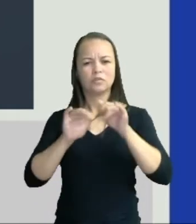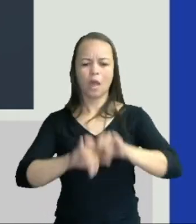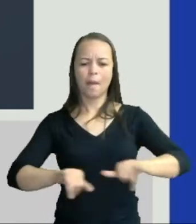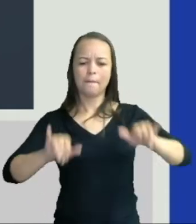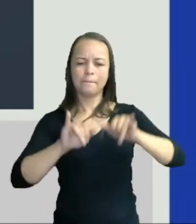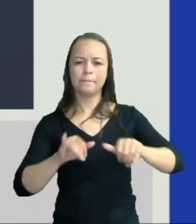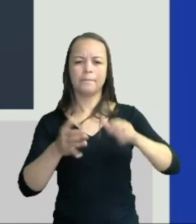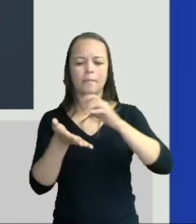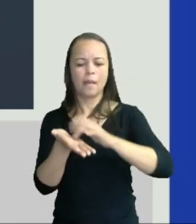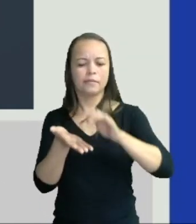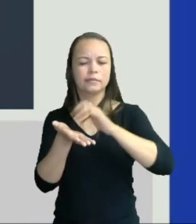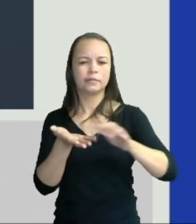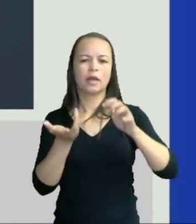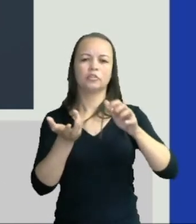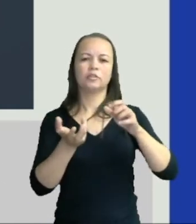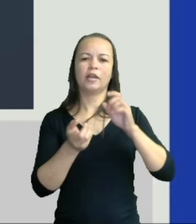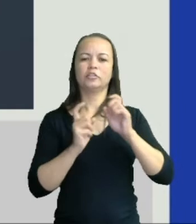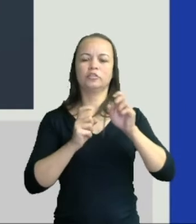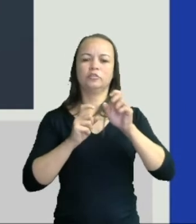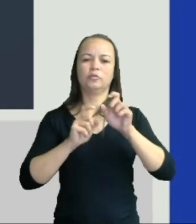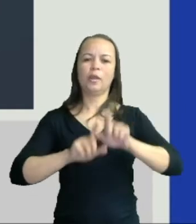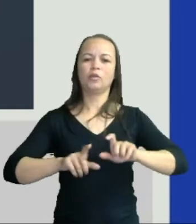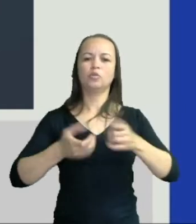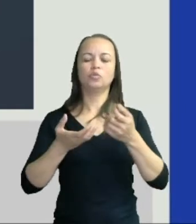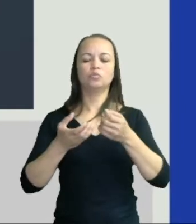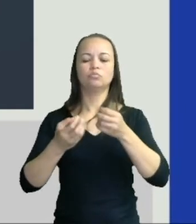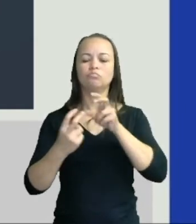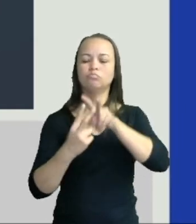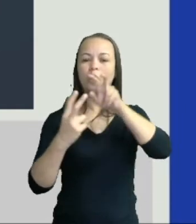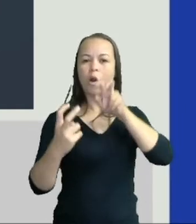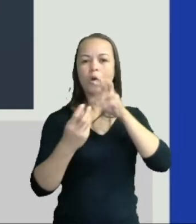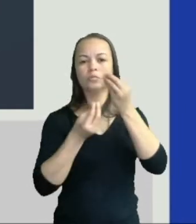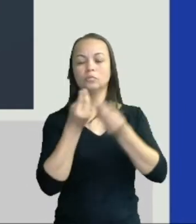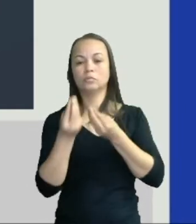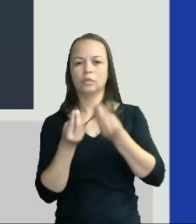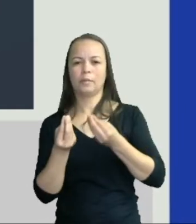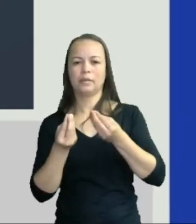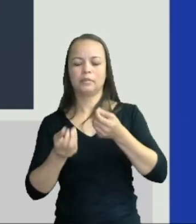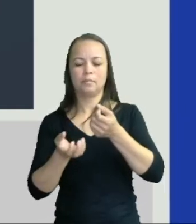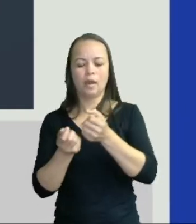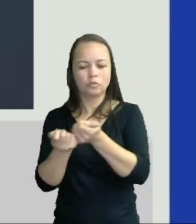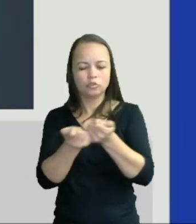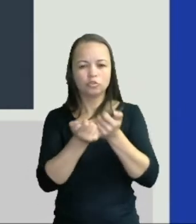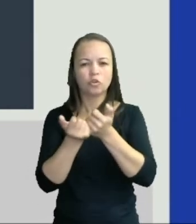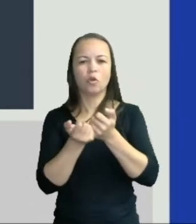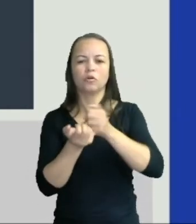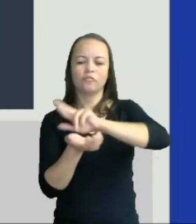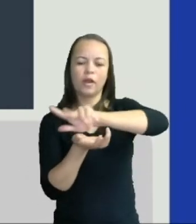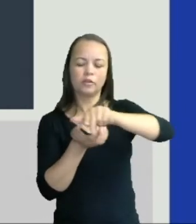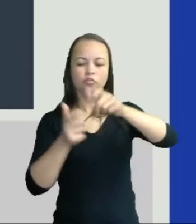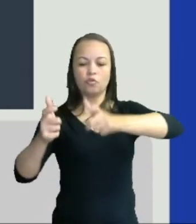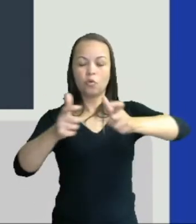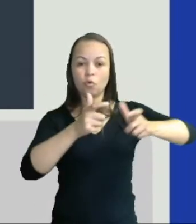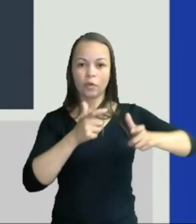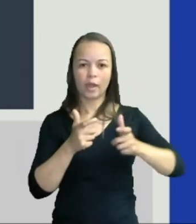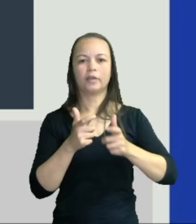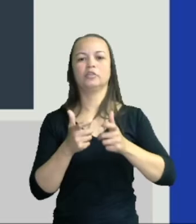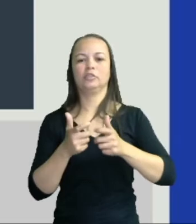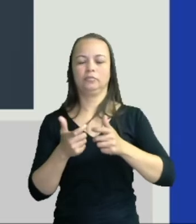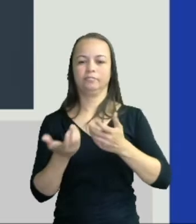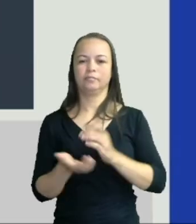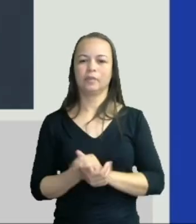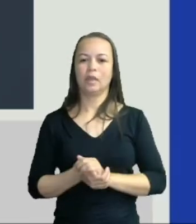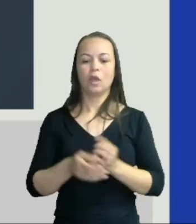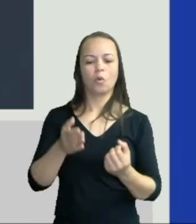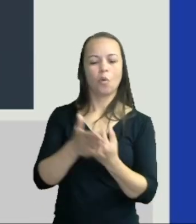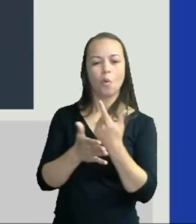como computadores e celulares e funciona por meio de cabos, antenas ou satélites, que possibilitam enviar e receber